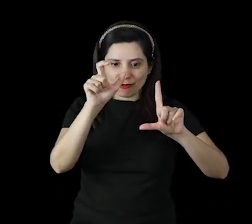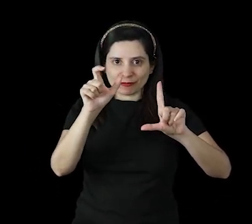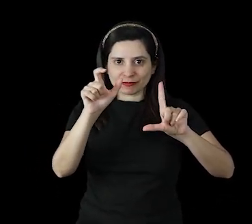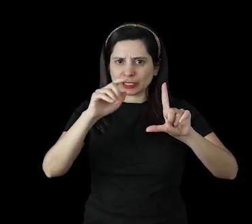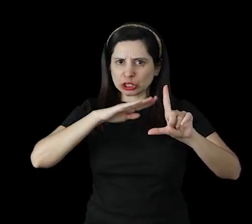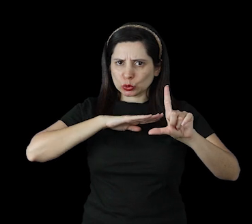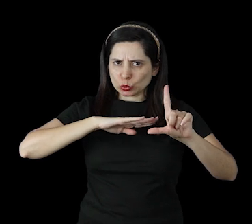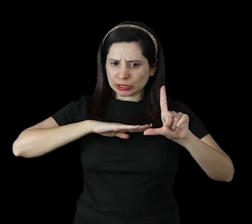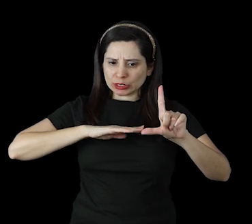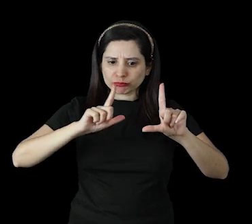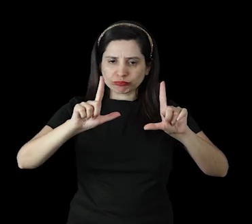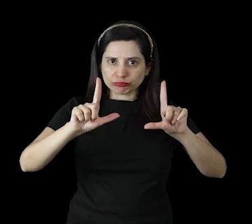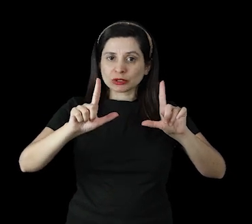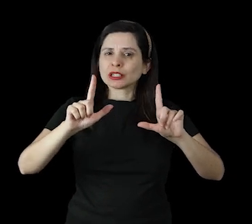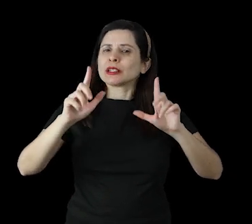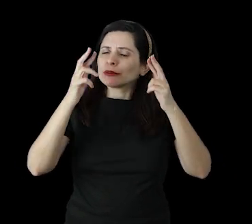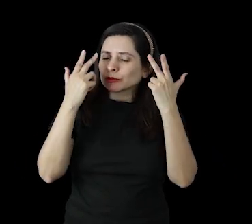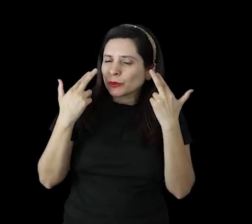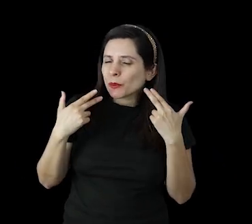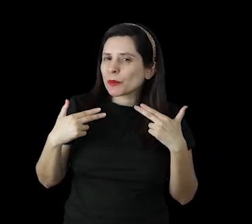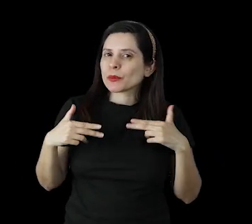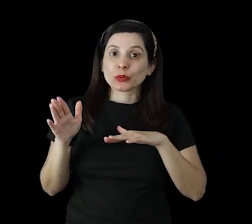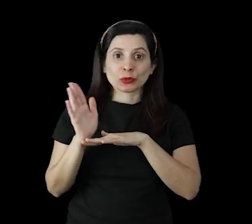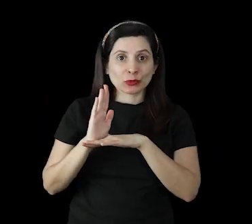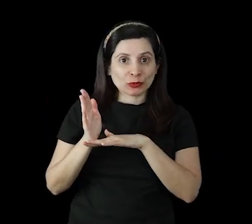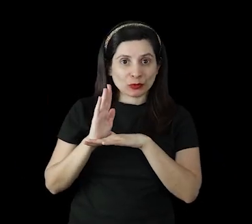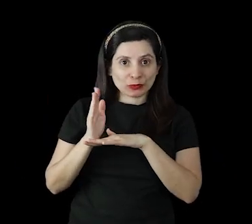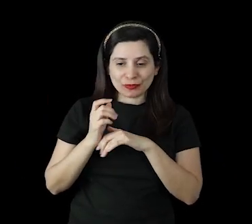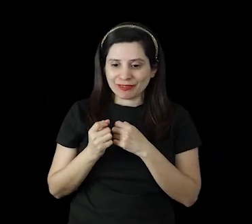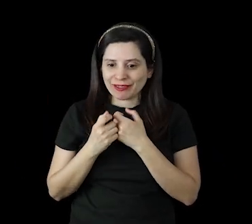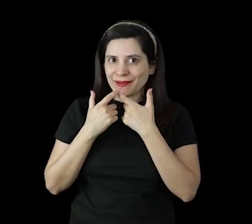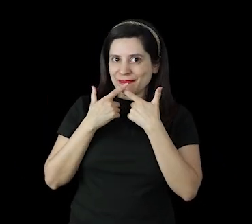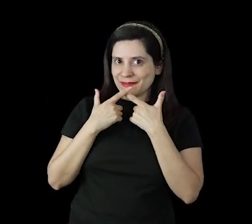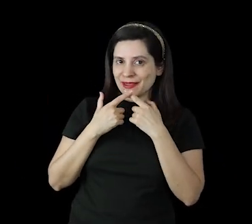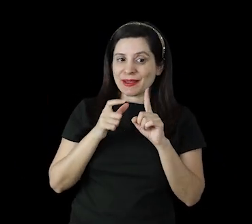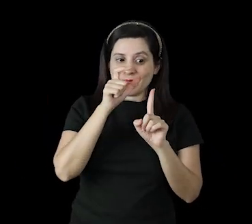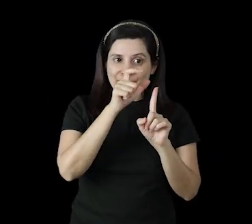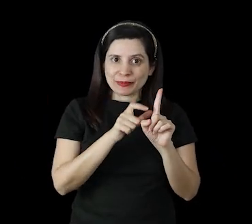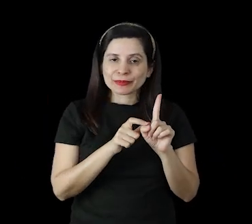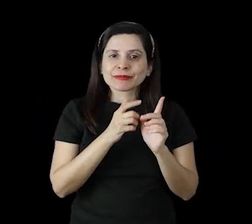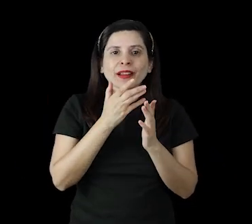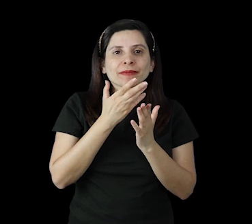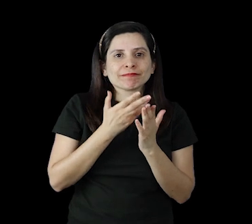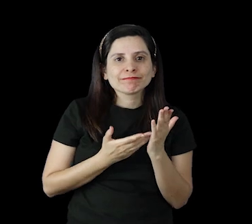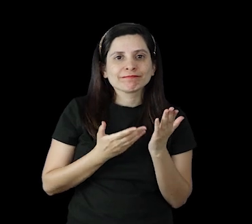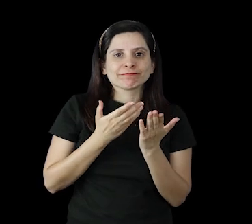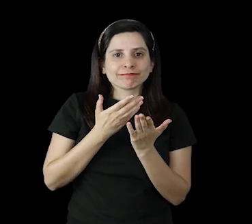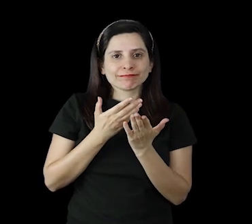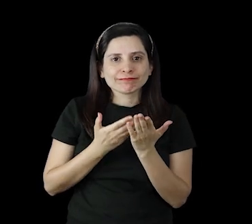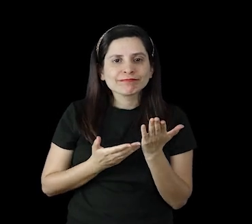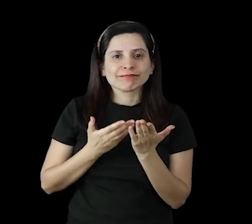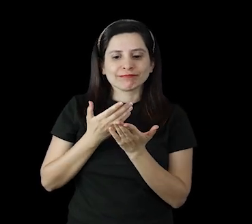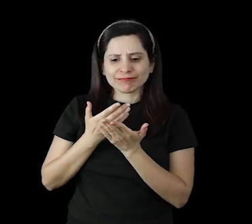as situações. Geralmente, em filmes de arco de comédia, o personagem ele vai perdendo. Ele vai